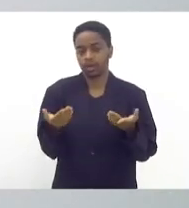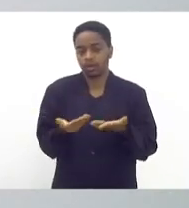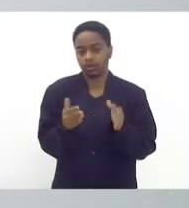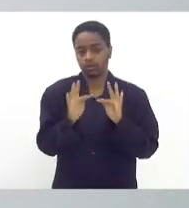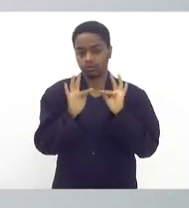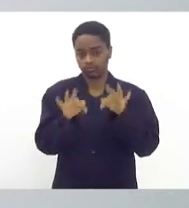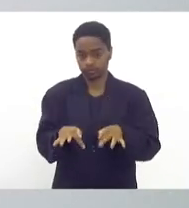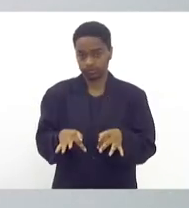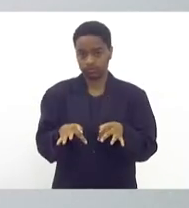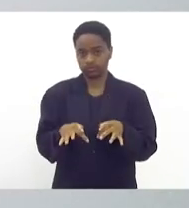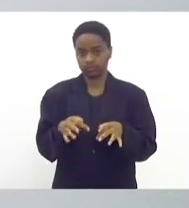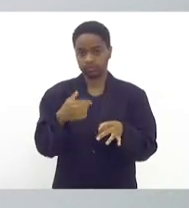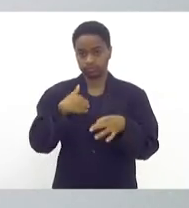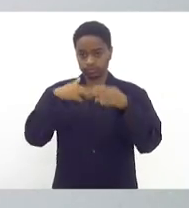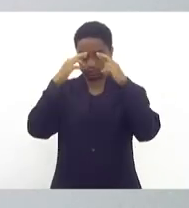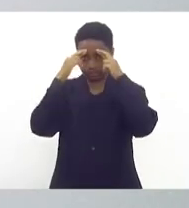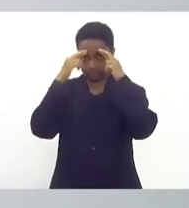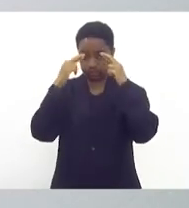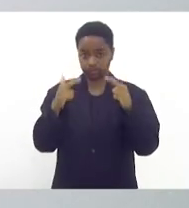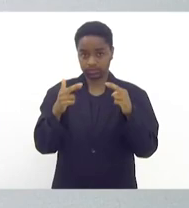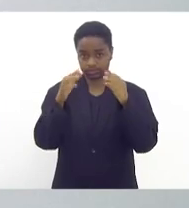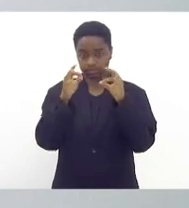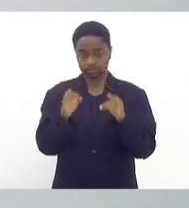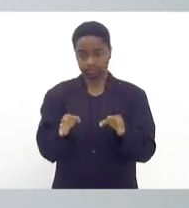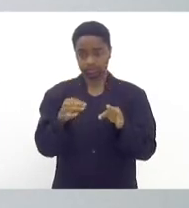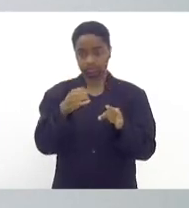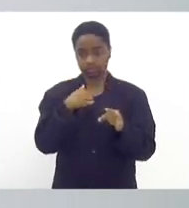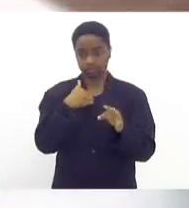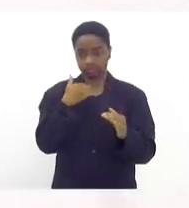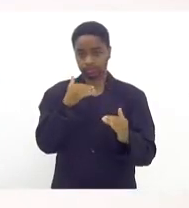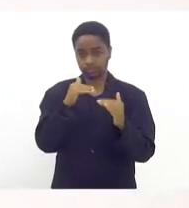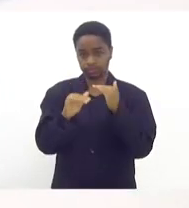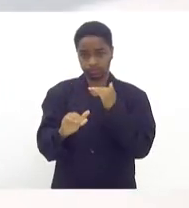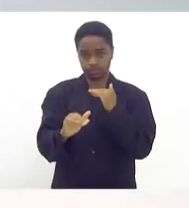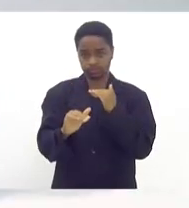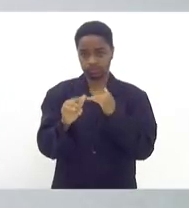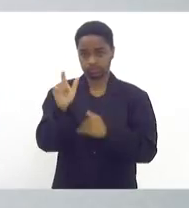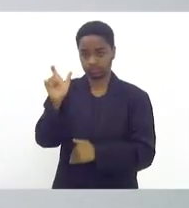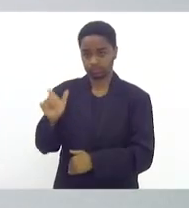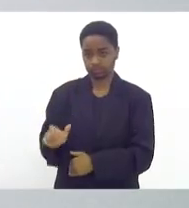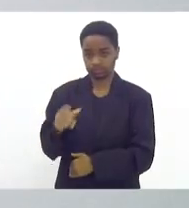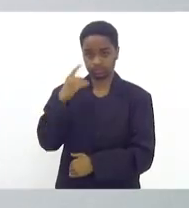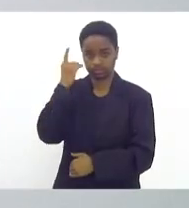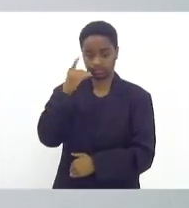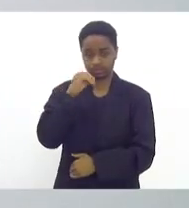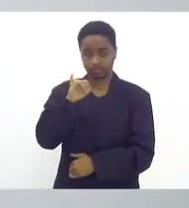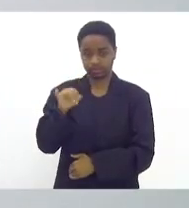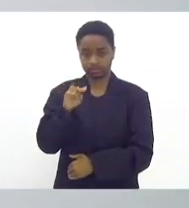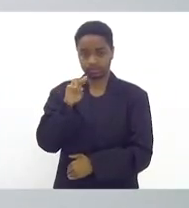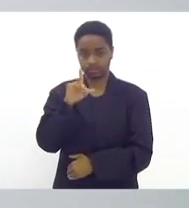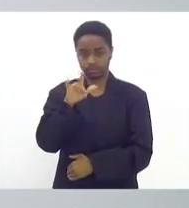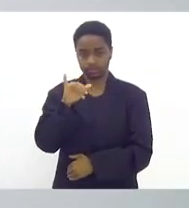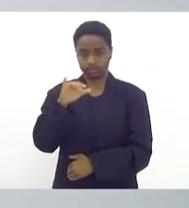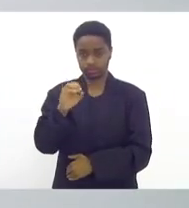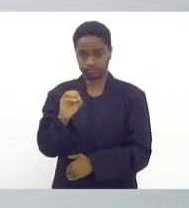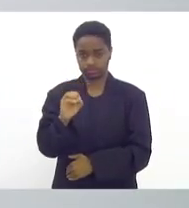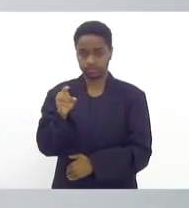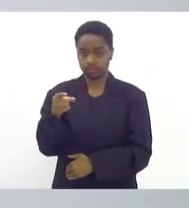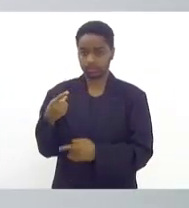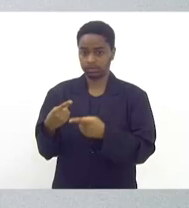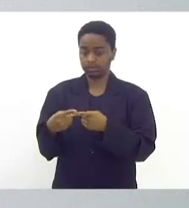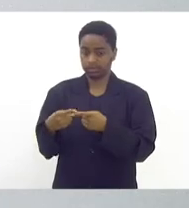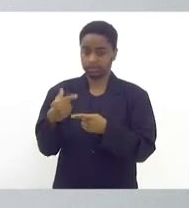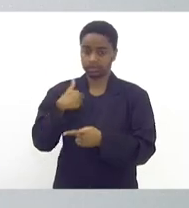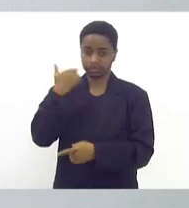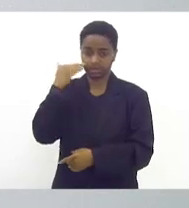forma muito respeitosa eu vou discordar do deputado Júlio Rocha falando que eu entendo que